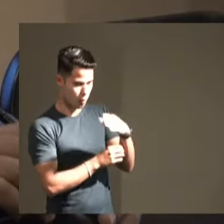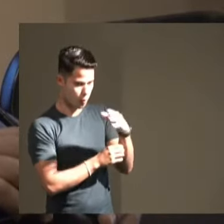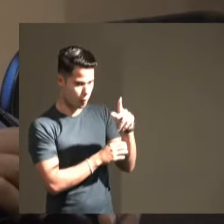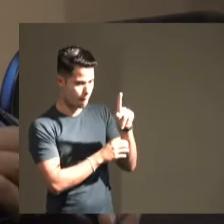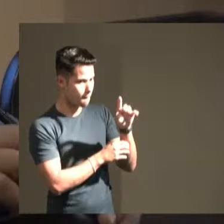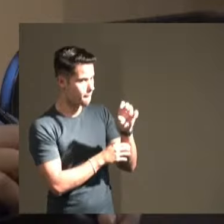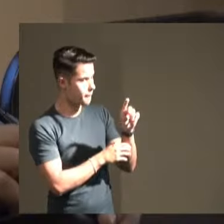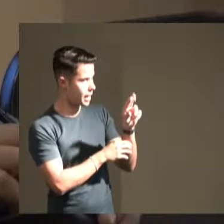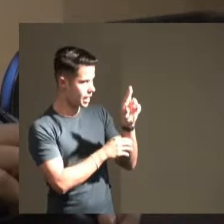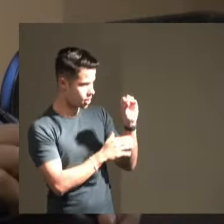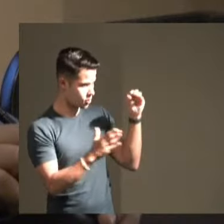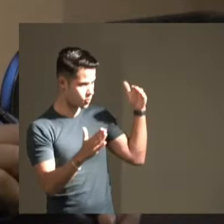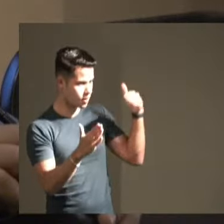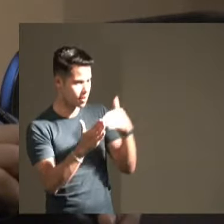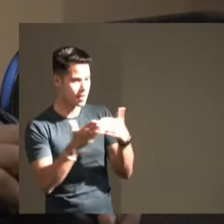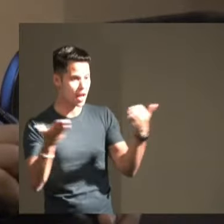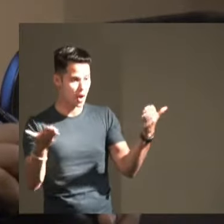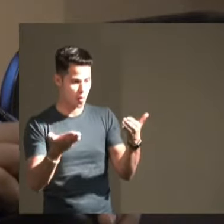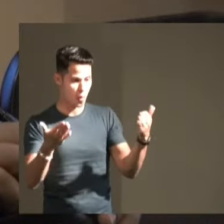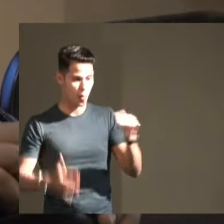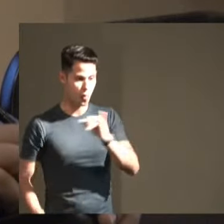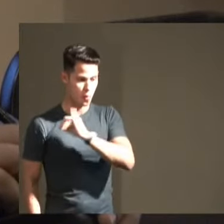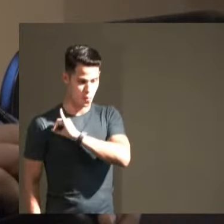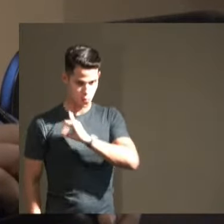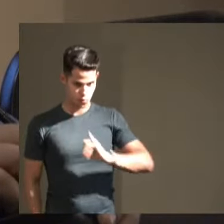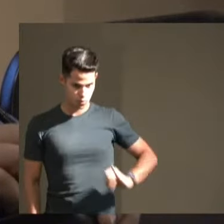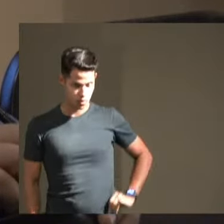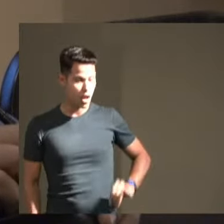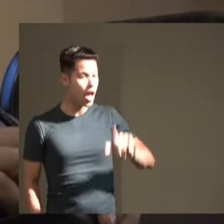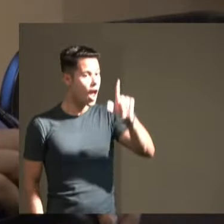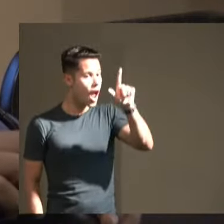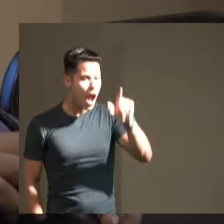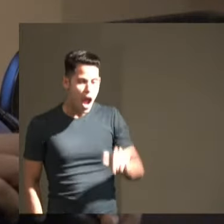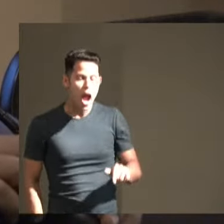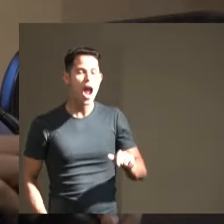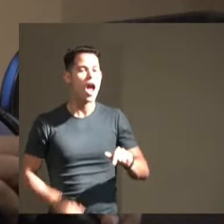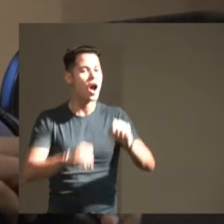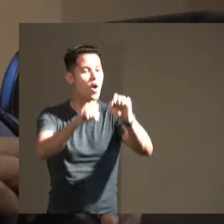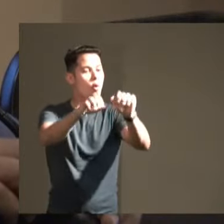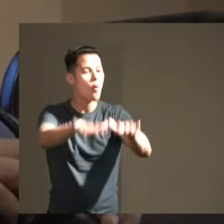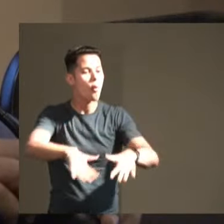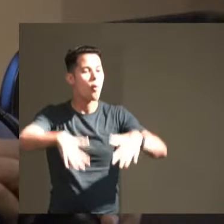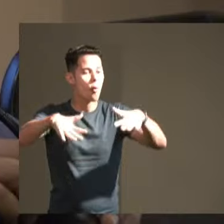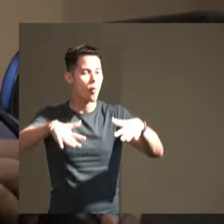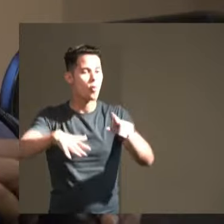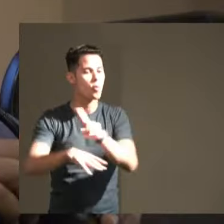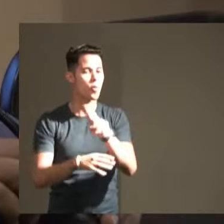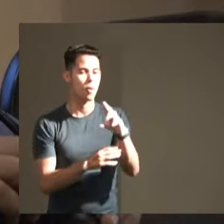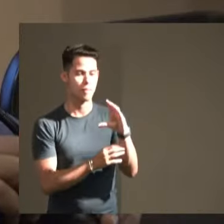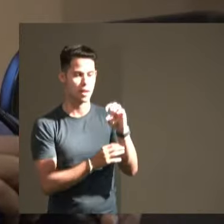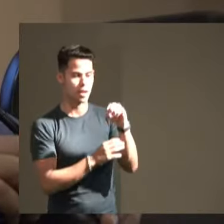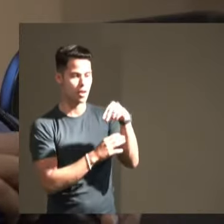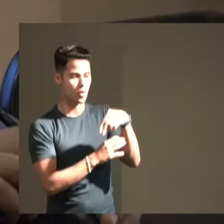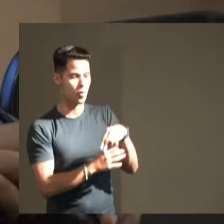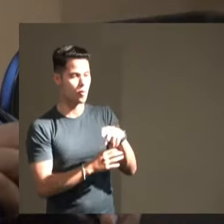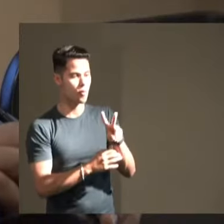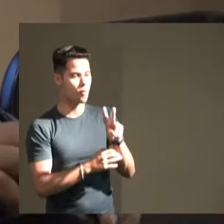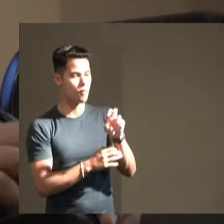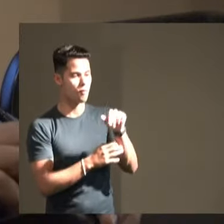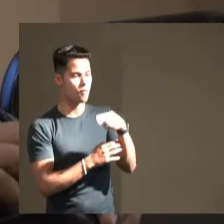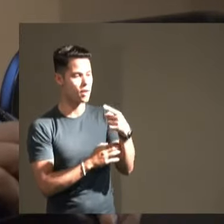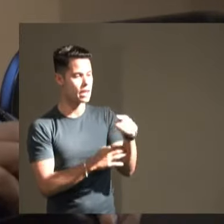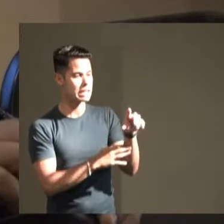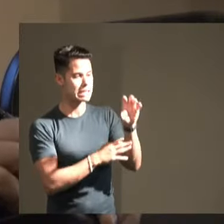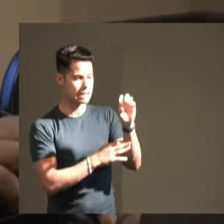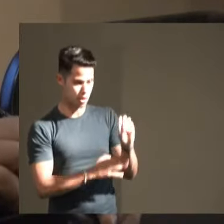Convenção, né? Eu não sei se todos aqui sabem, o Brasil foi o primeiro país